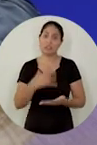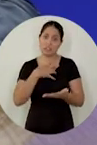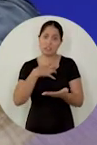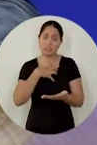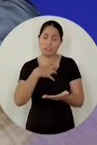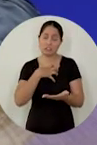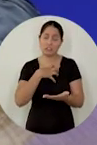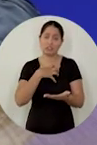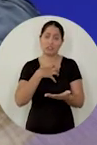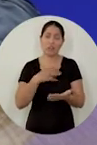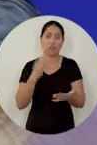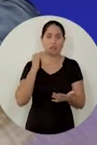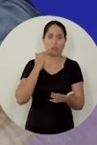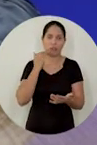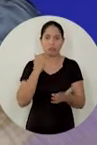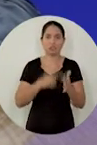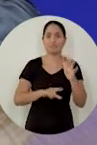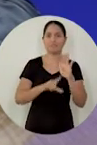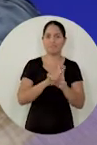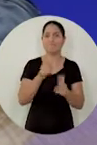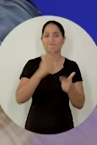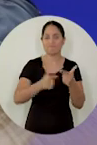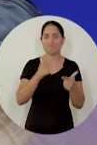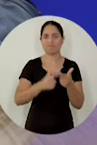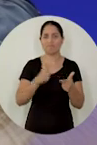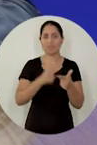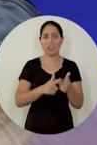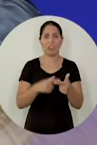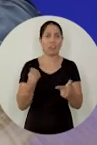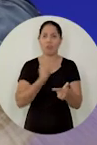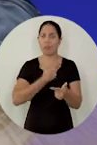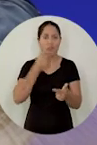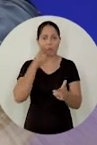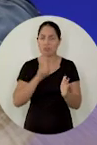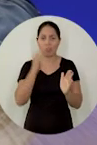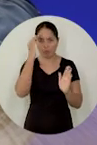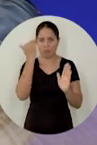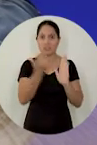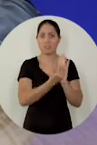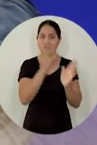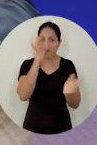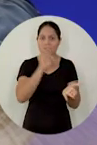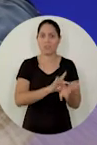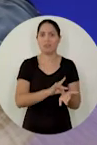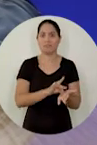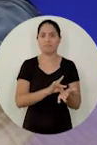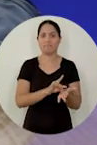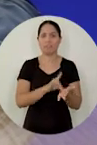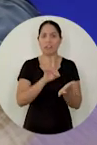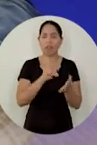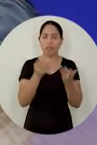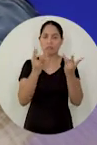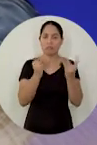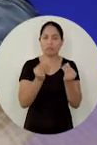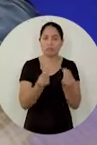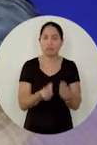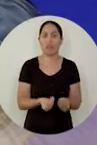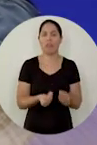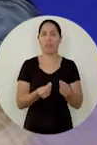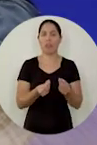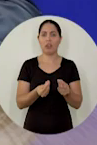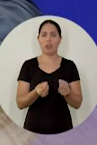Estes empecilhos que tornam problemático o cumprimento da legislação ambiental e caracteriza-se pela extremamente